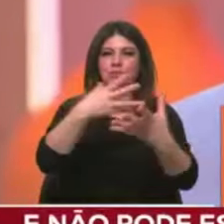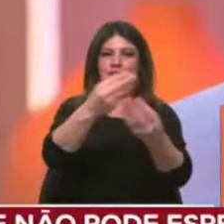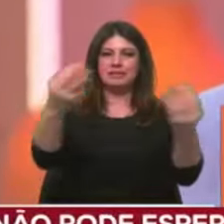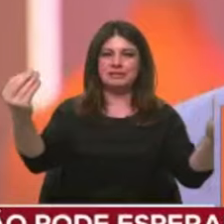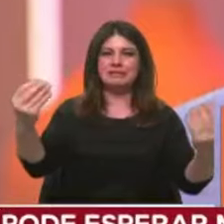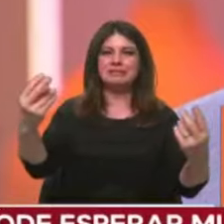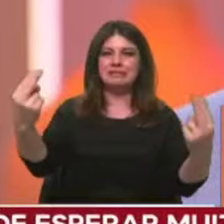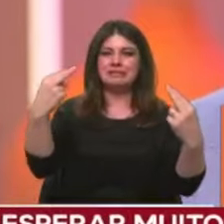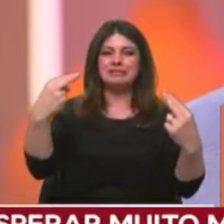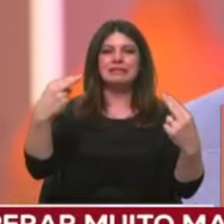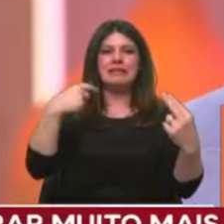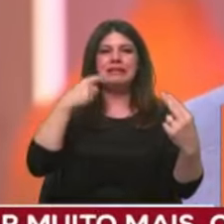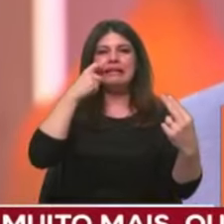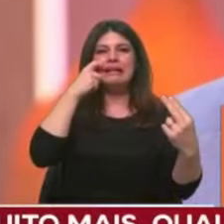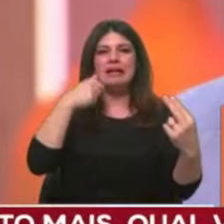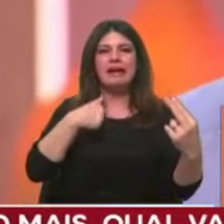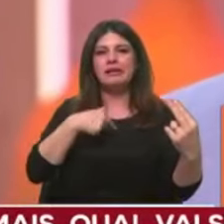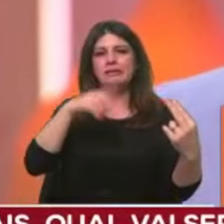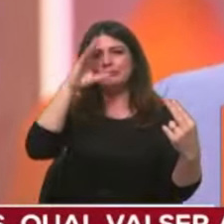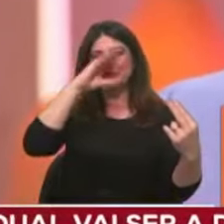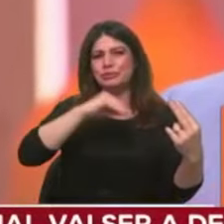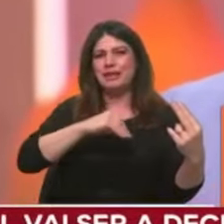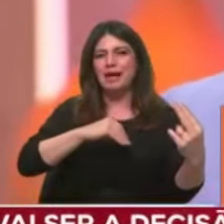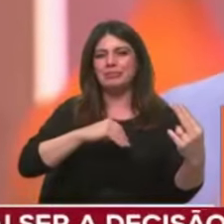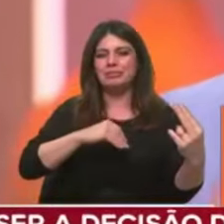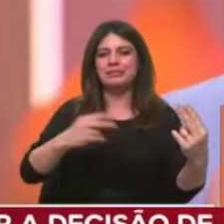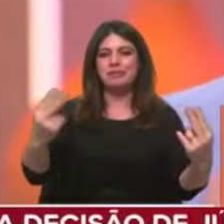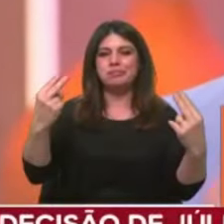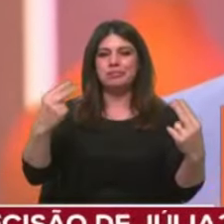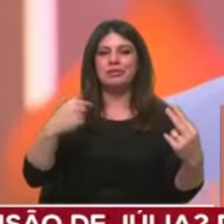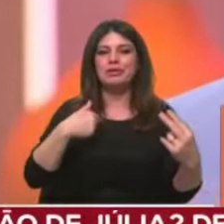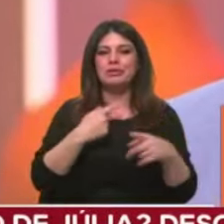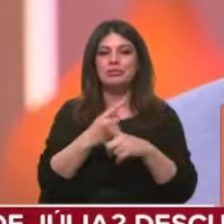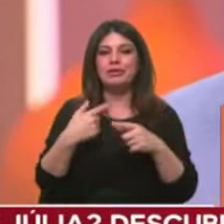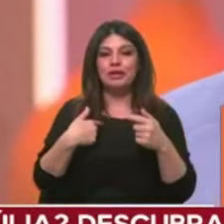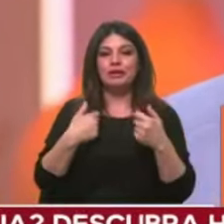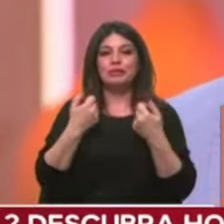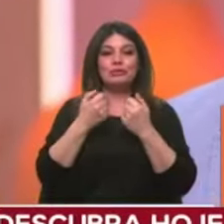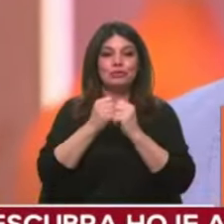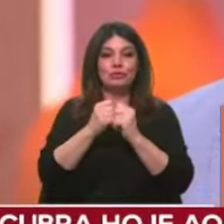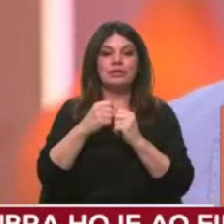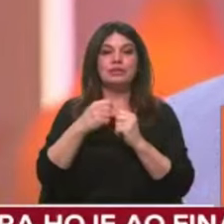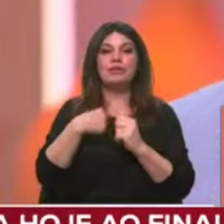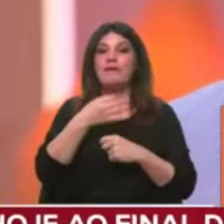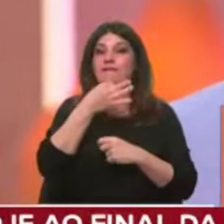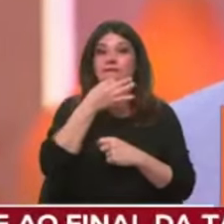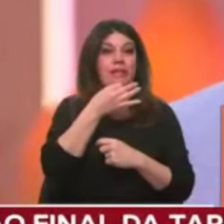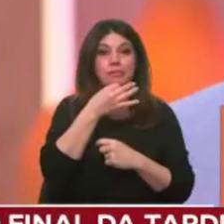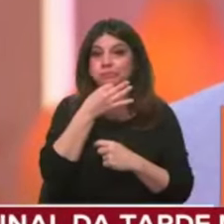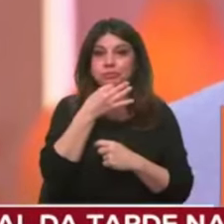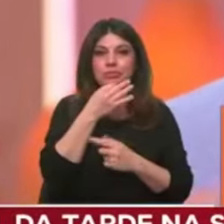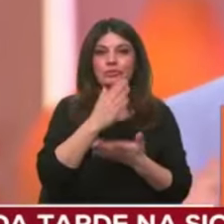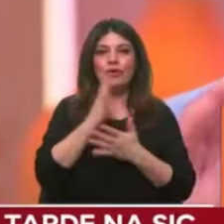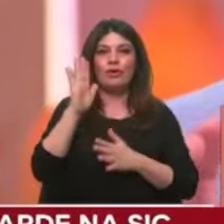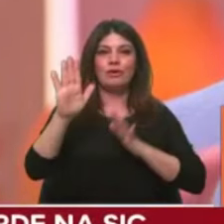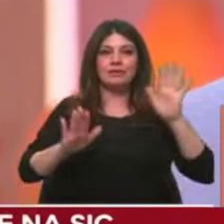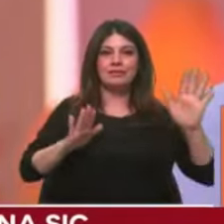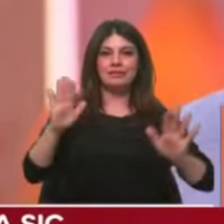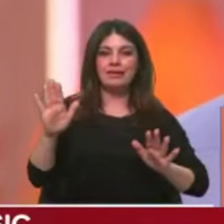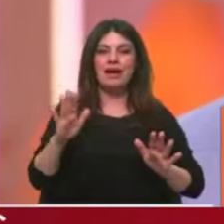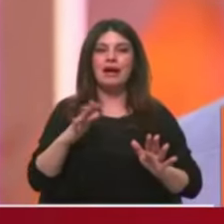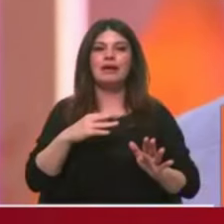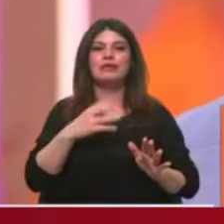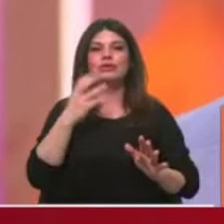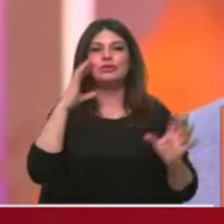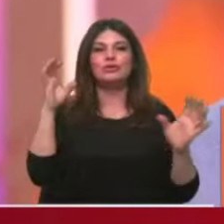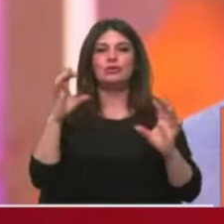quem são e tu estás ali a divertir. E depois eu não podia falar. Estás escondido à vista de toda a gente. E não podíamos falar, só fazia por gestos e só fazia sons e